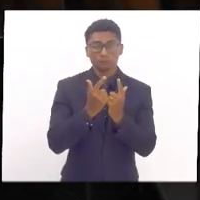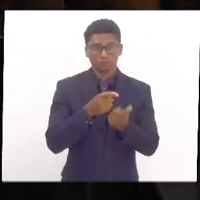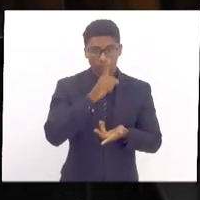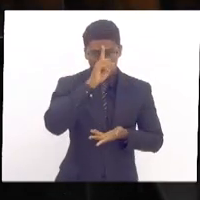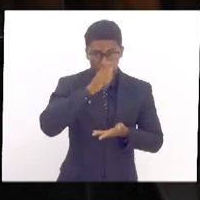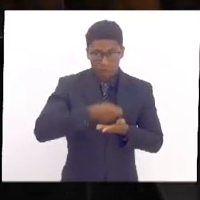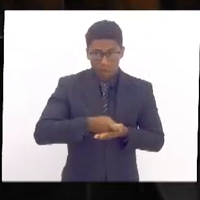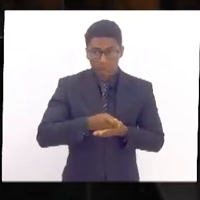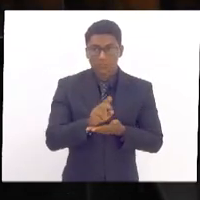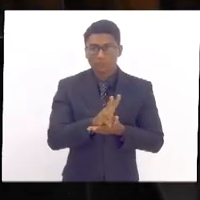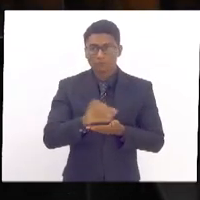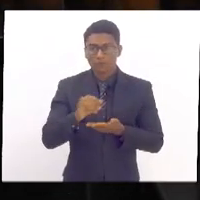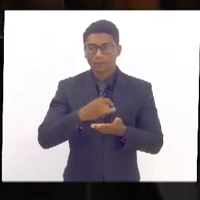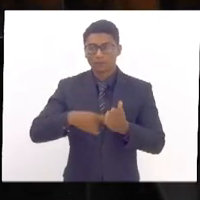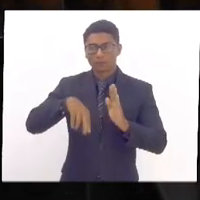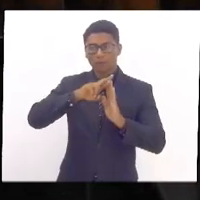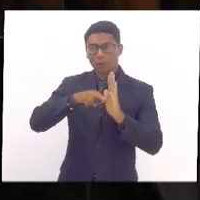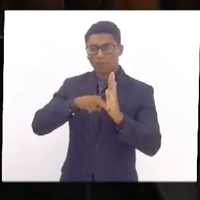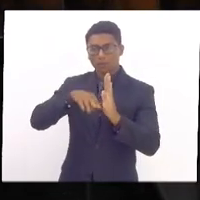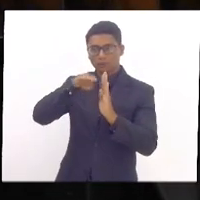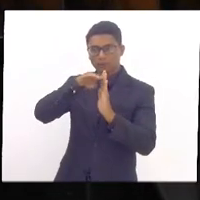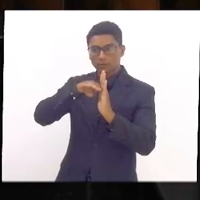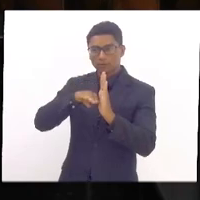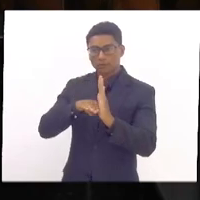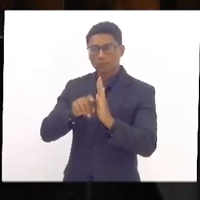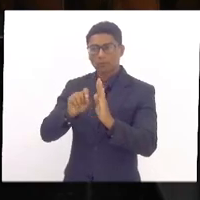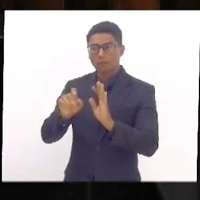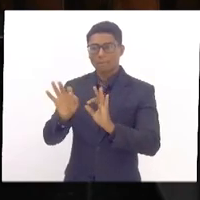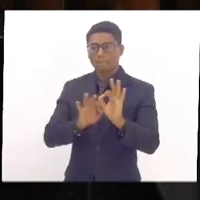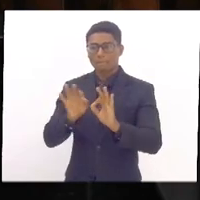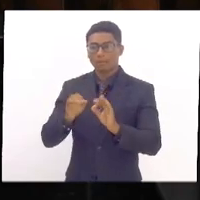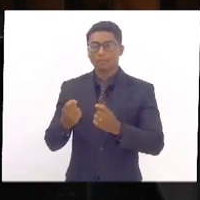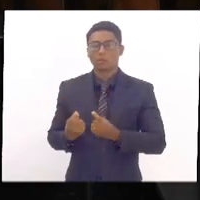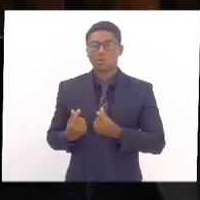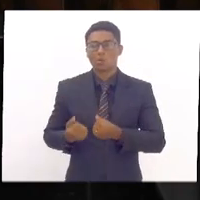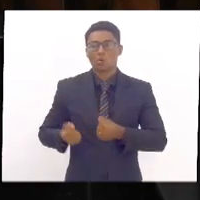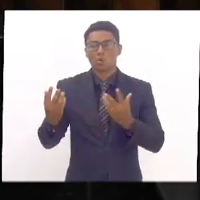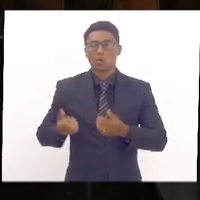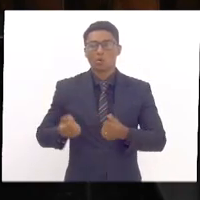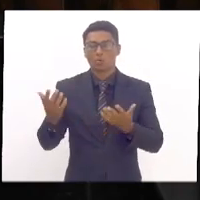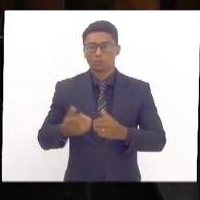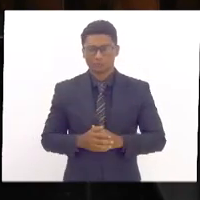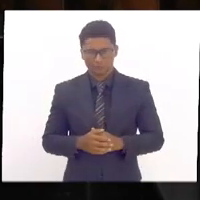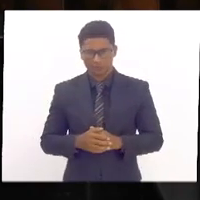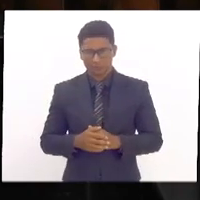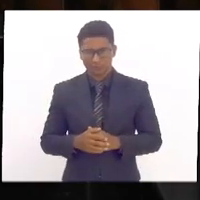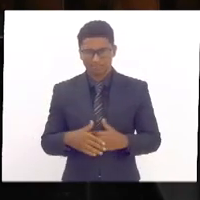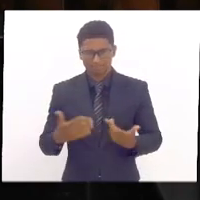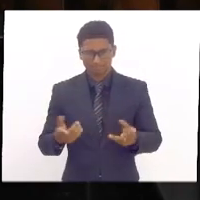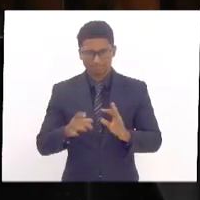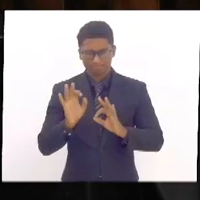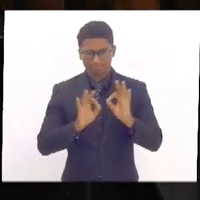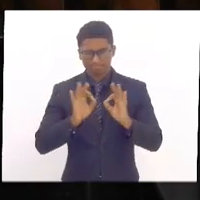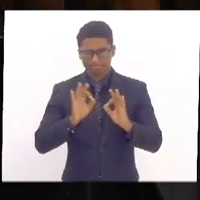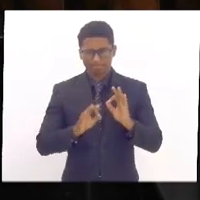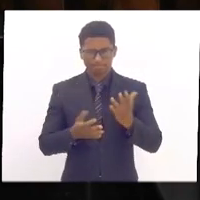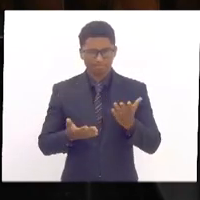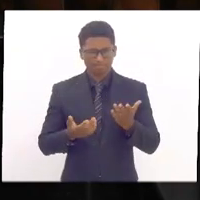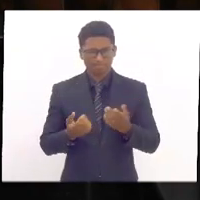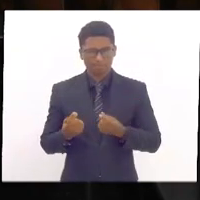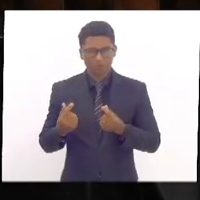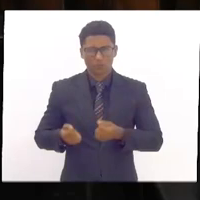os respectivos planos de custeios de benefício. Os planos de custeio de benefício